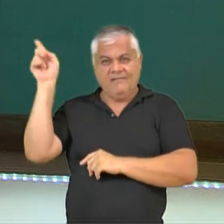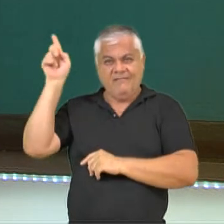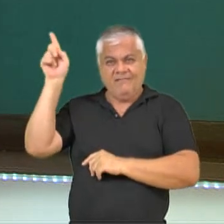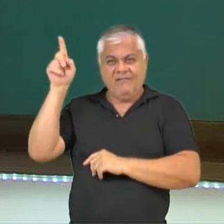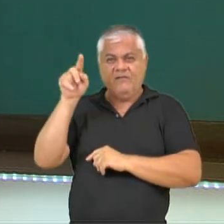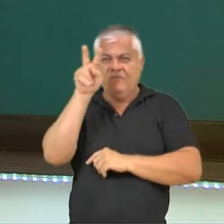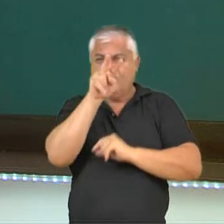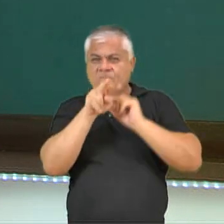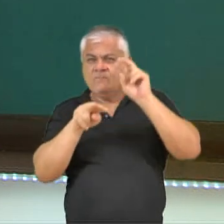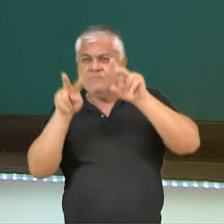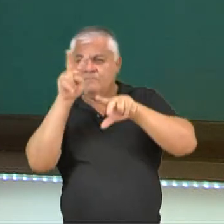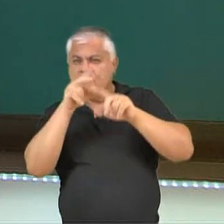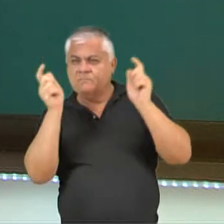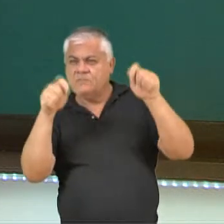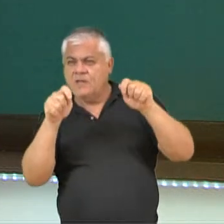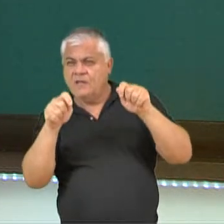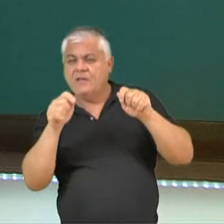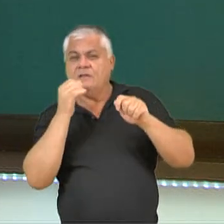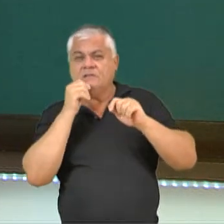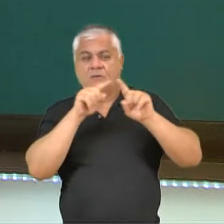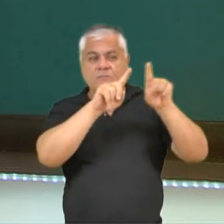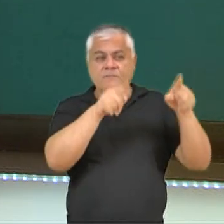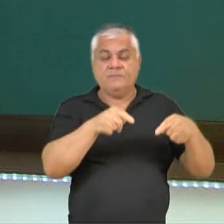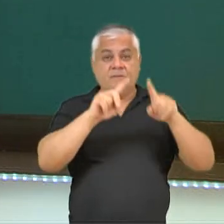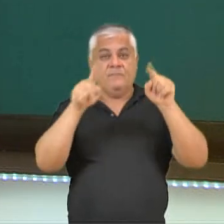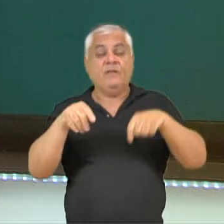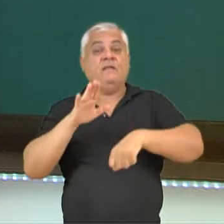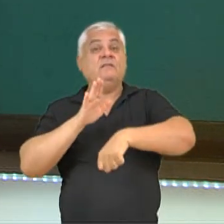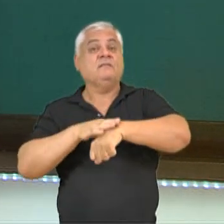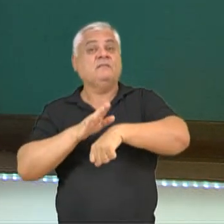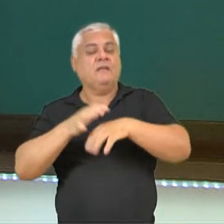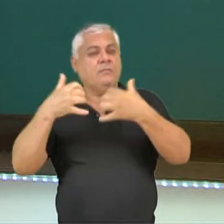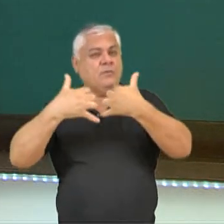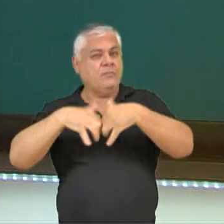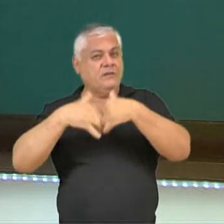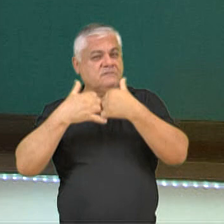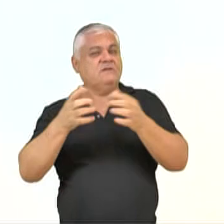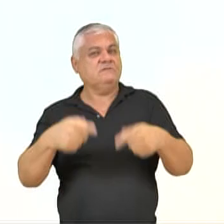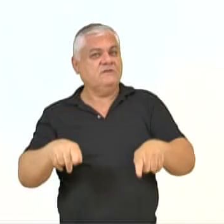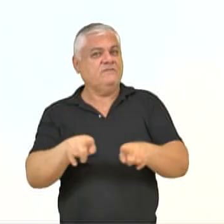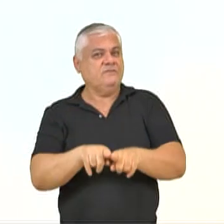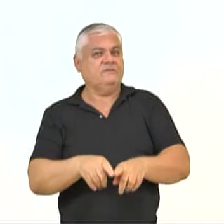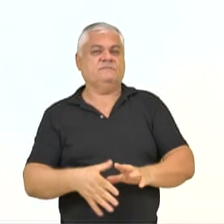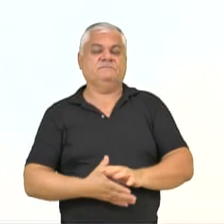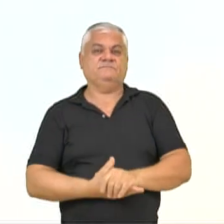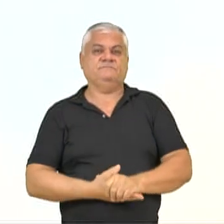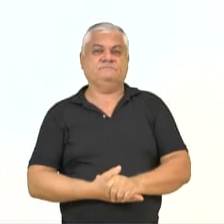que fornecem a área dele. Tá bom? Eu vou dar um tempinho para você pensar e a gente já volta.